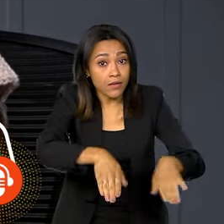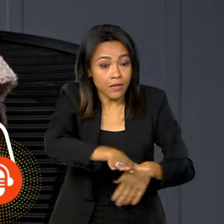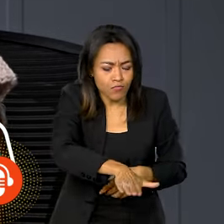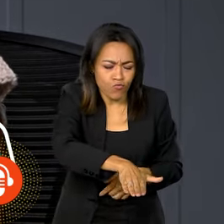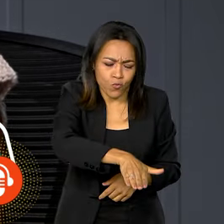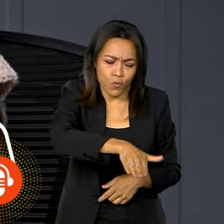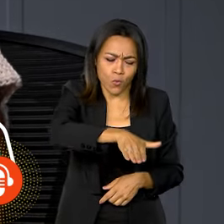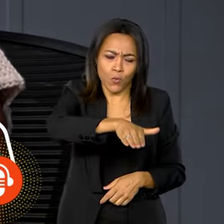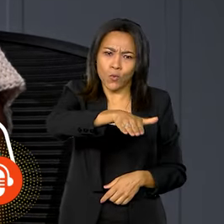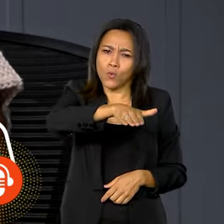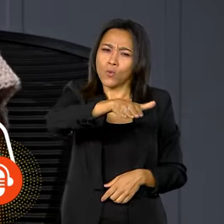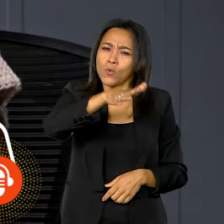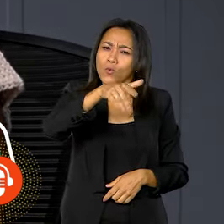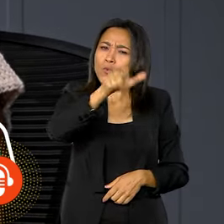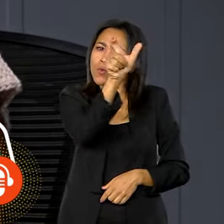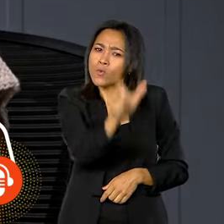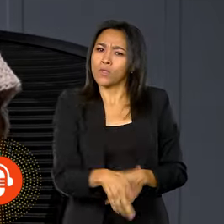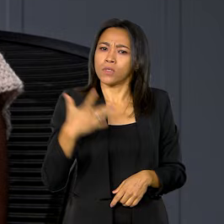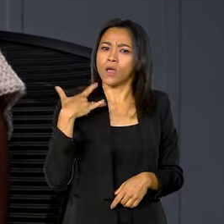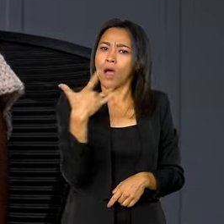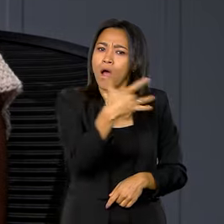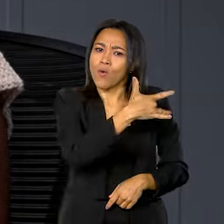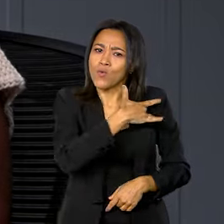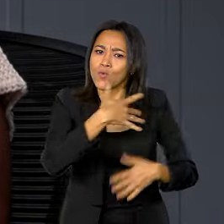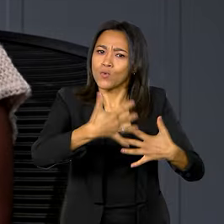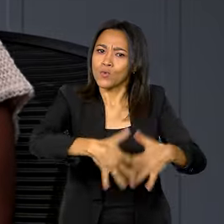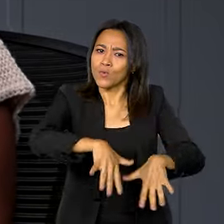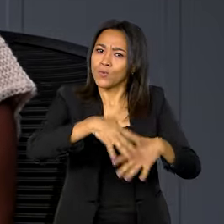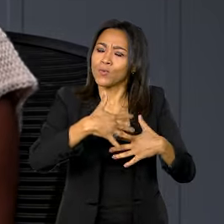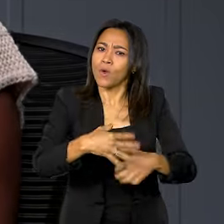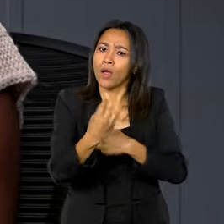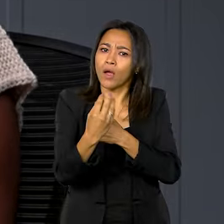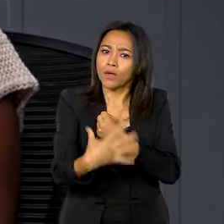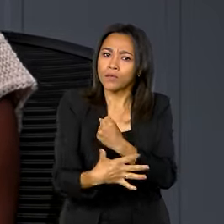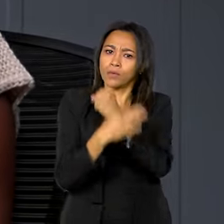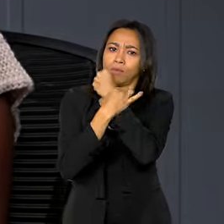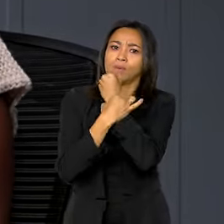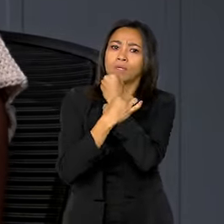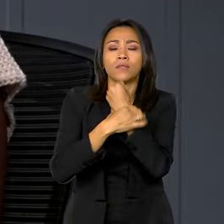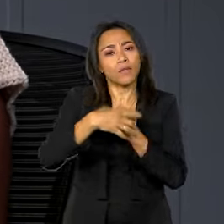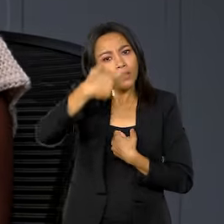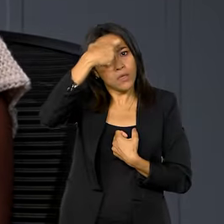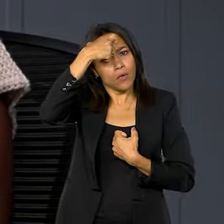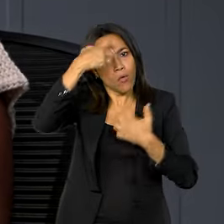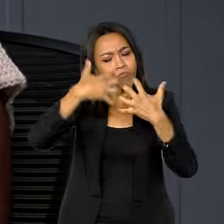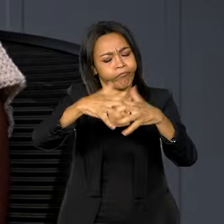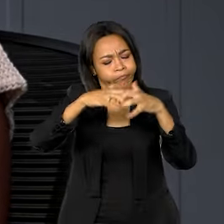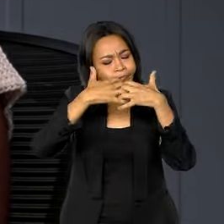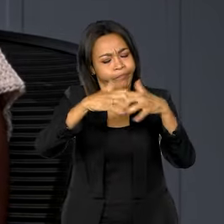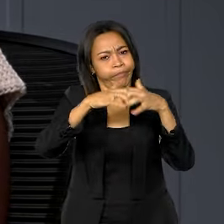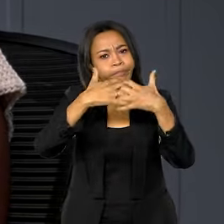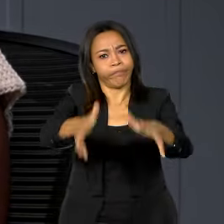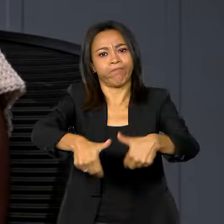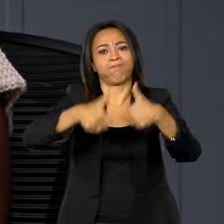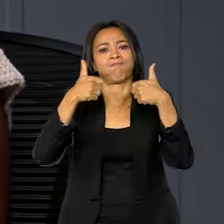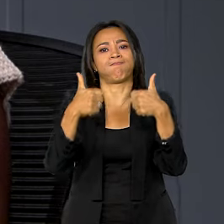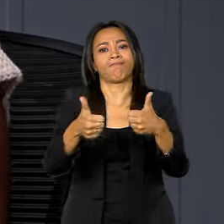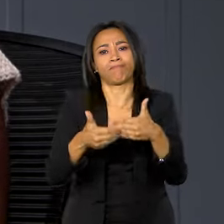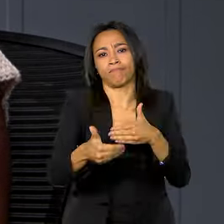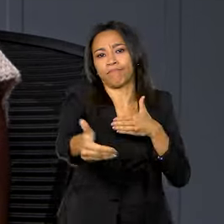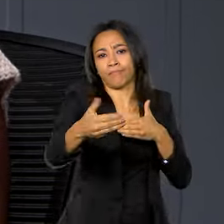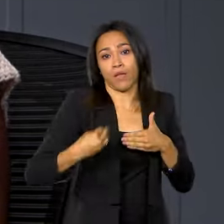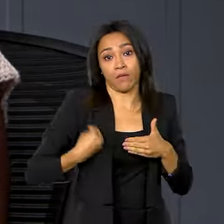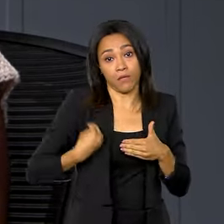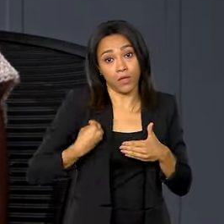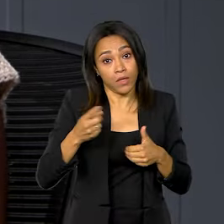possam crescer com muito mais saúde proteção e simplesmente ter um desenvolvimento melhor na vida então